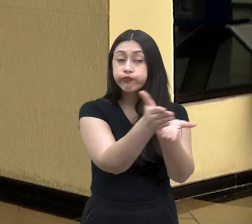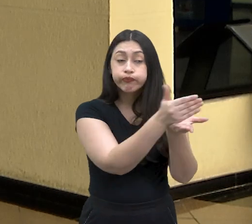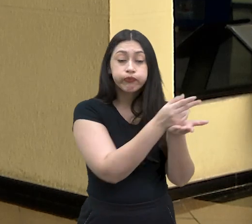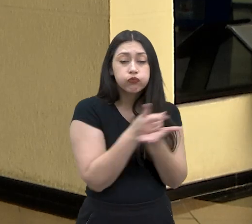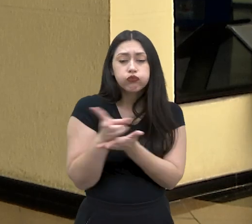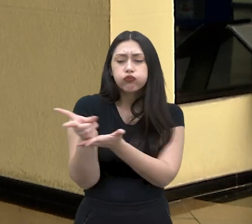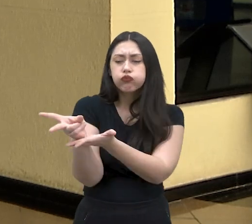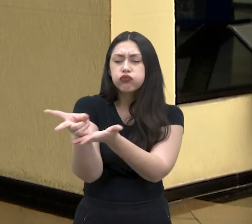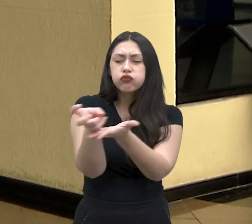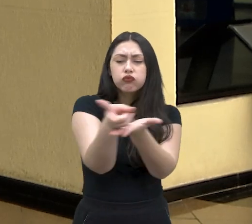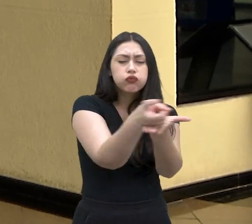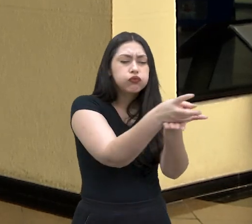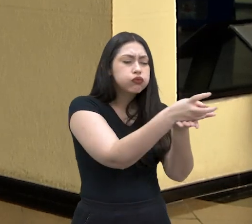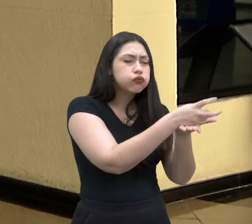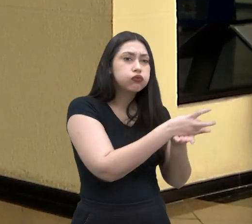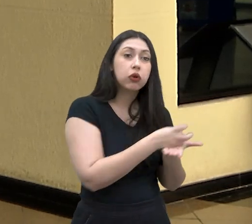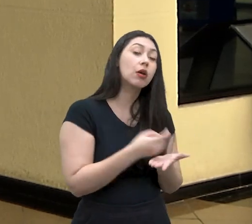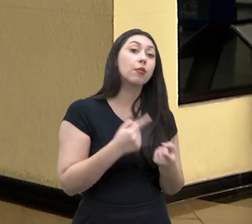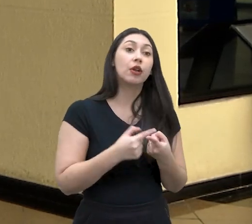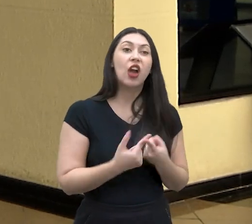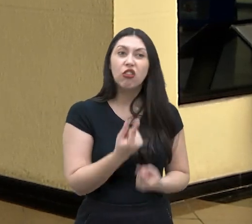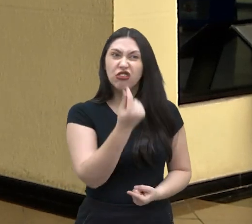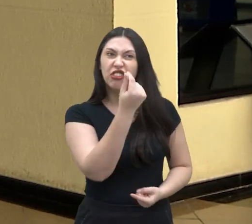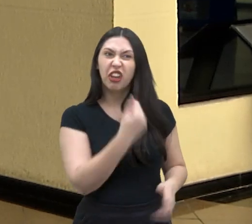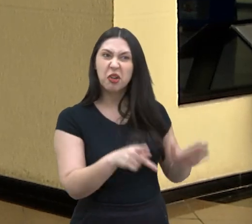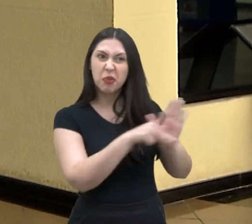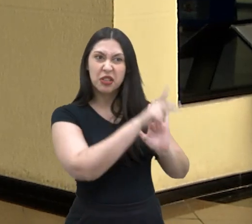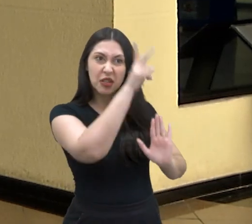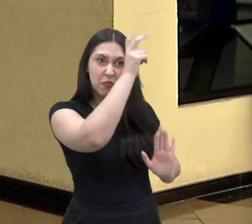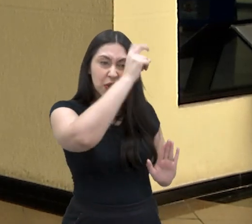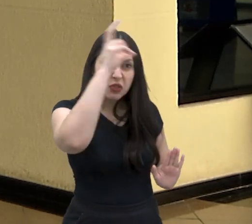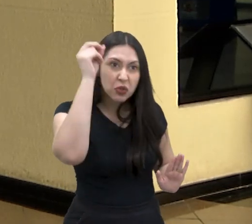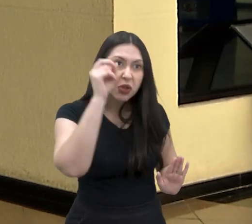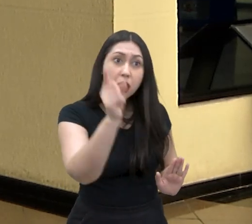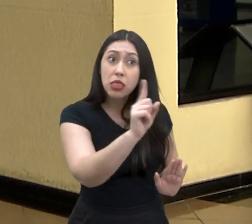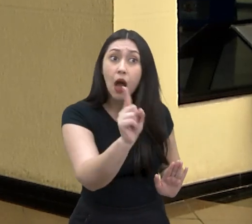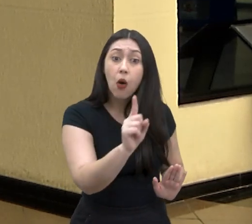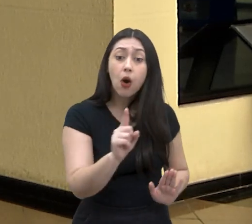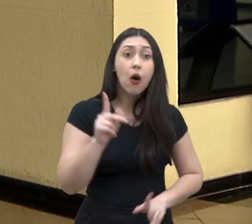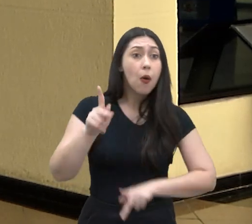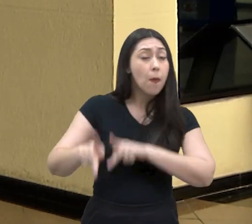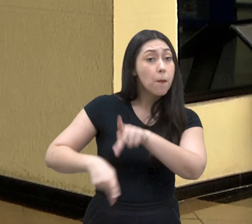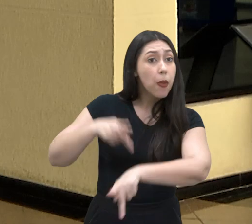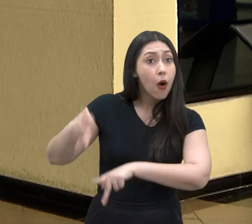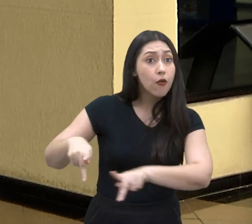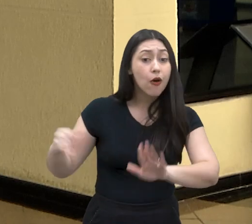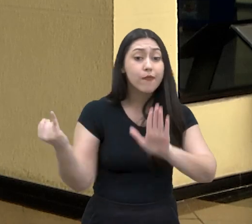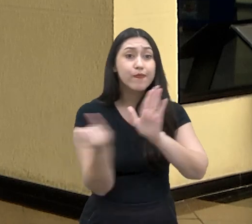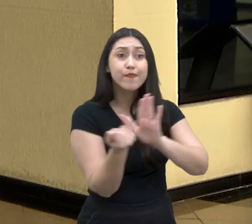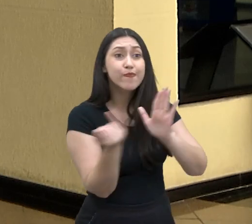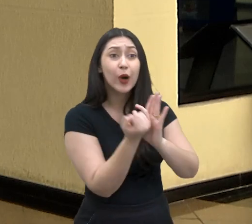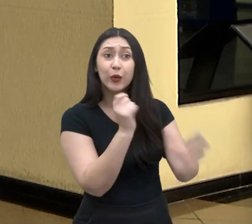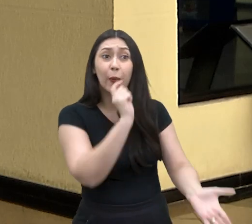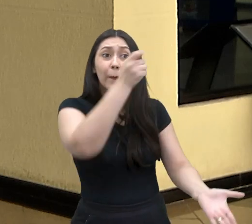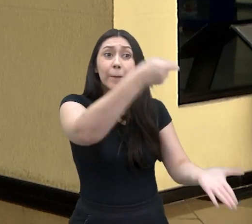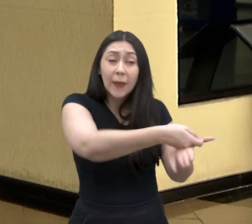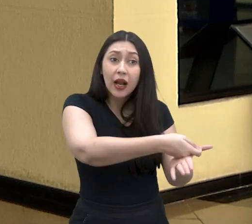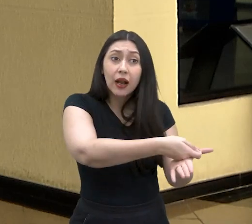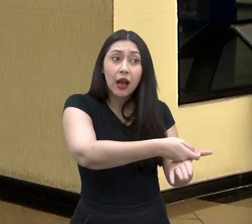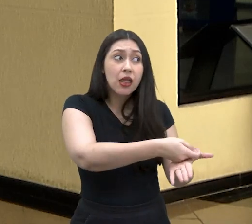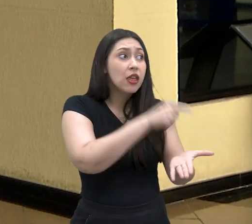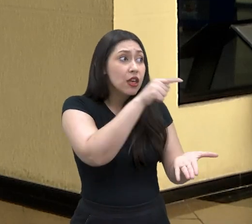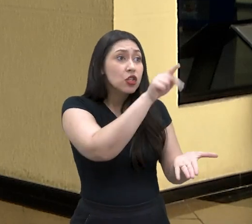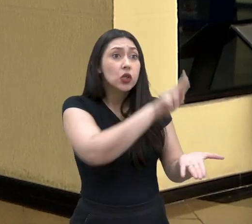da sociedade, que não existe dinheiro público, existe dinheiro que se retira da sociedade para o uso do